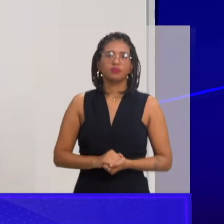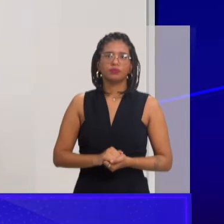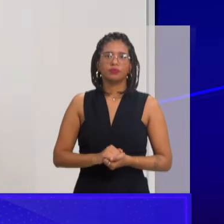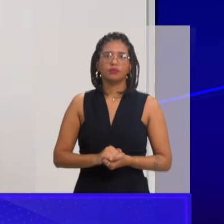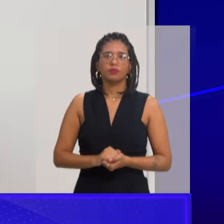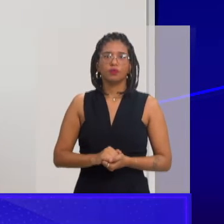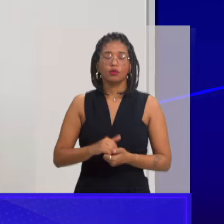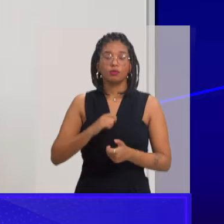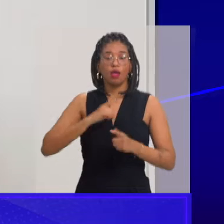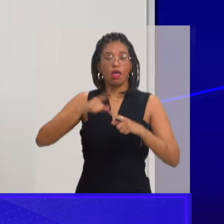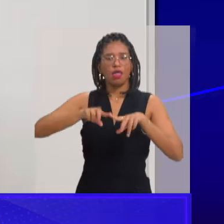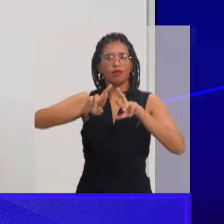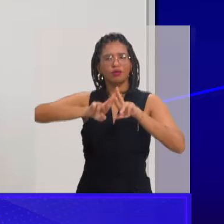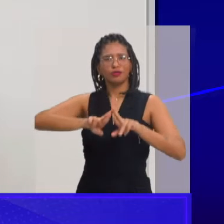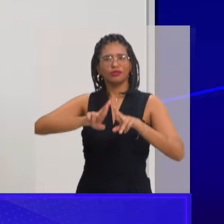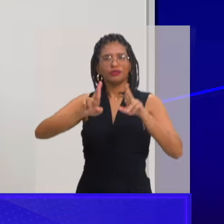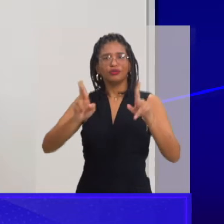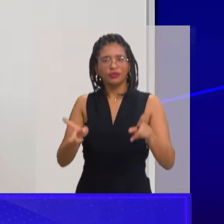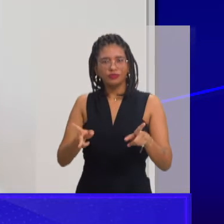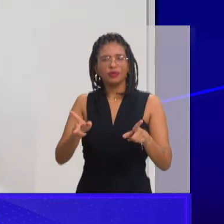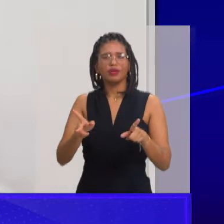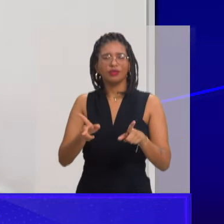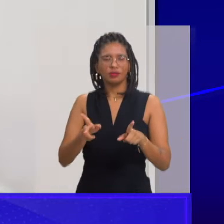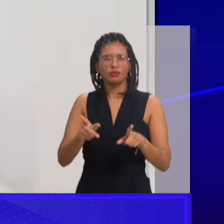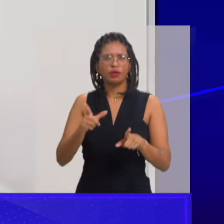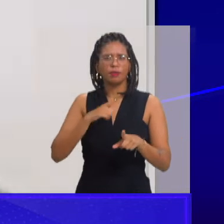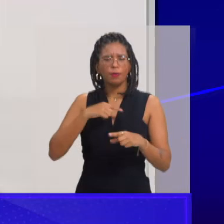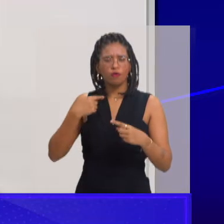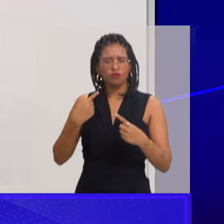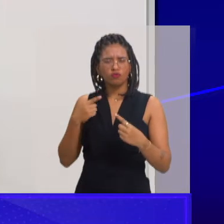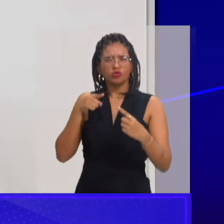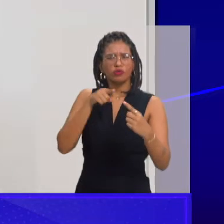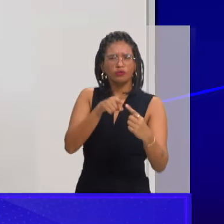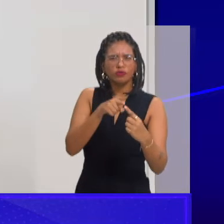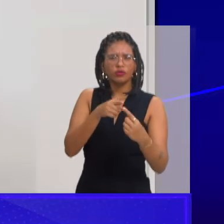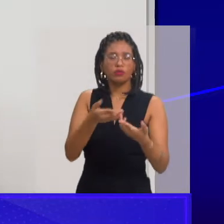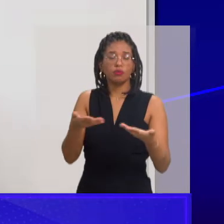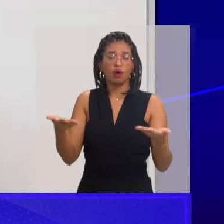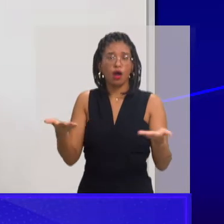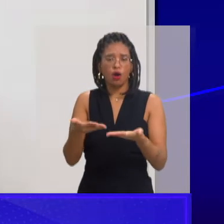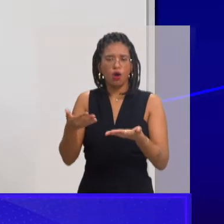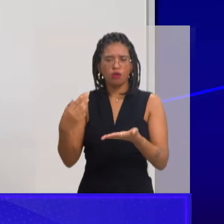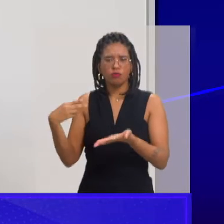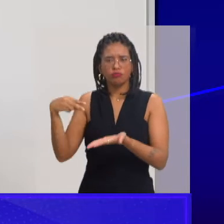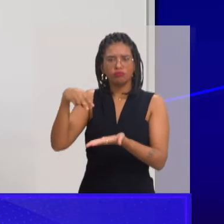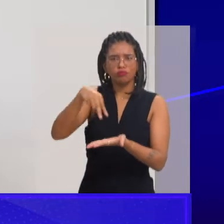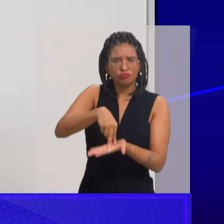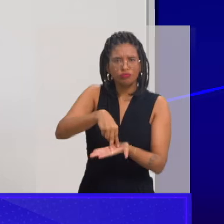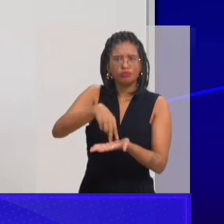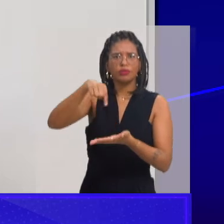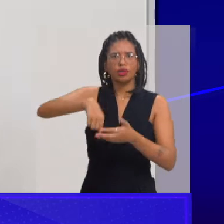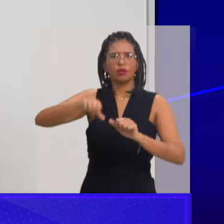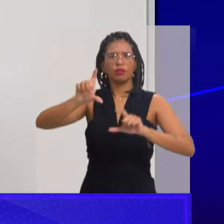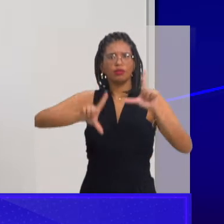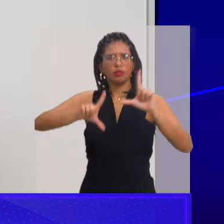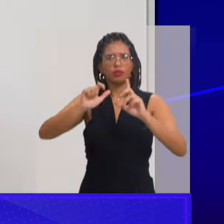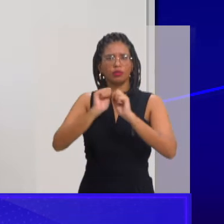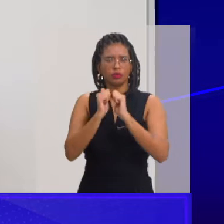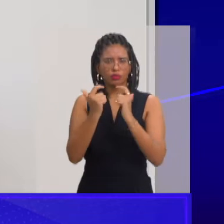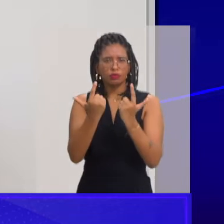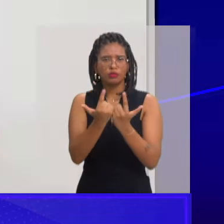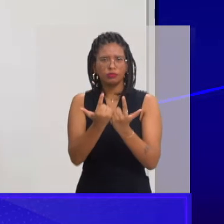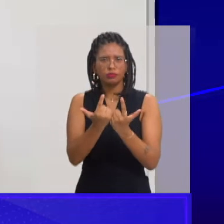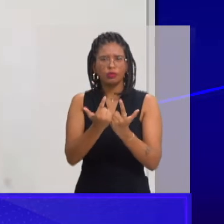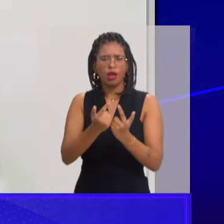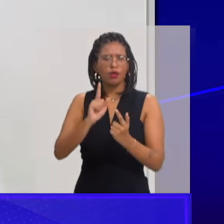a paralisia facial, com um perfil um pouco fora da normatividade, fora da curva,